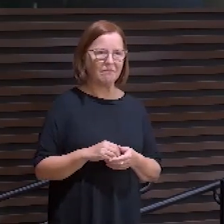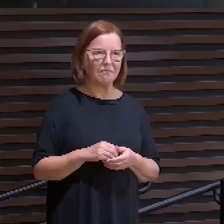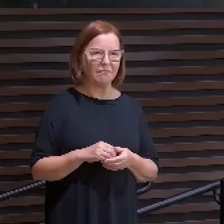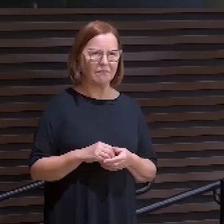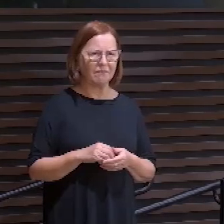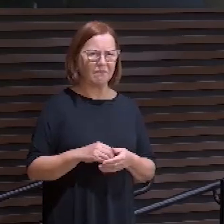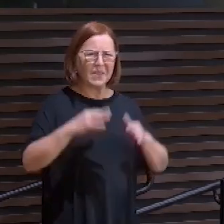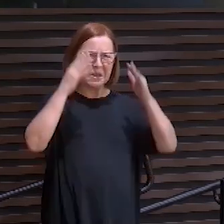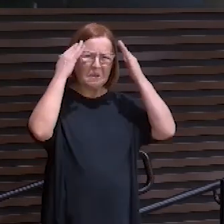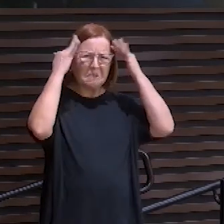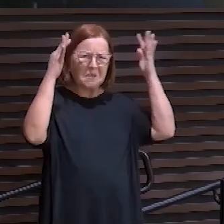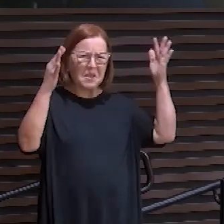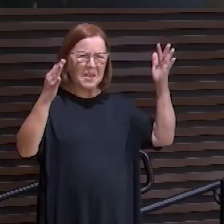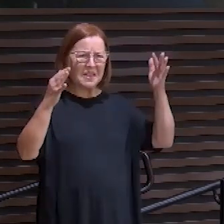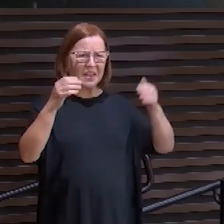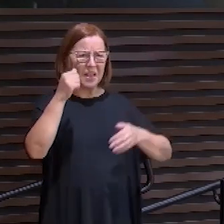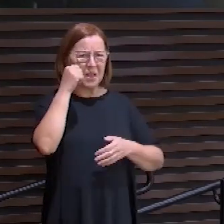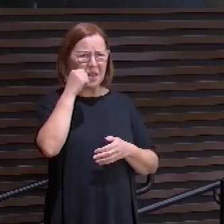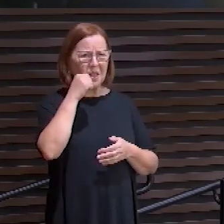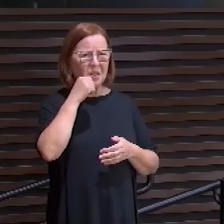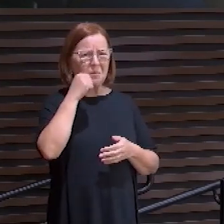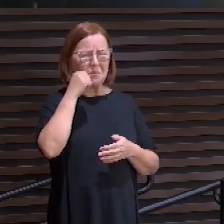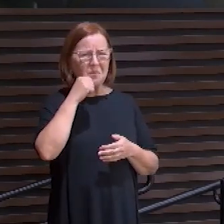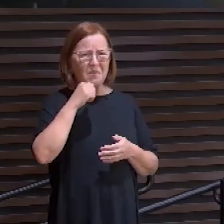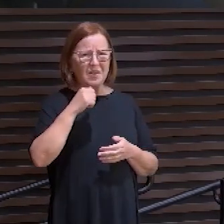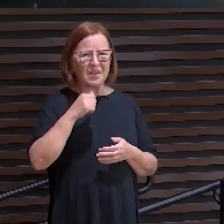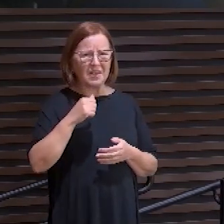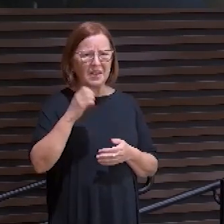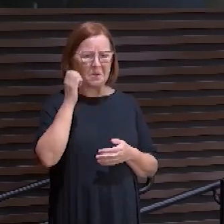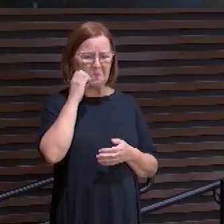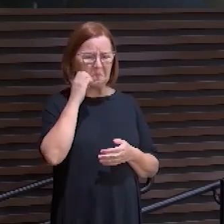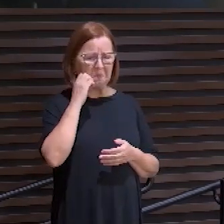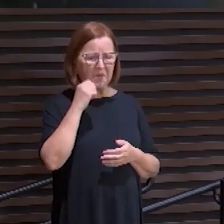Imagina uma mulher mãe de 17 filhos,